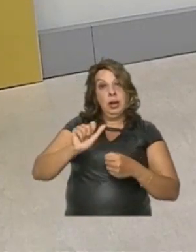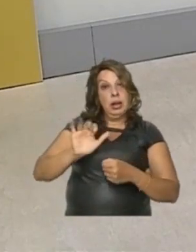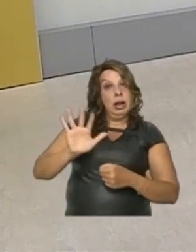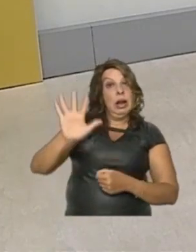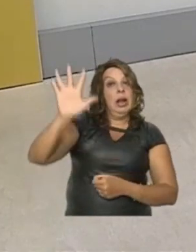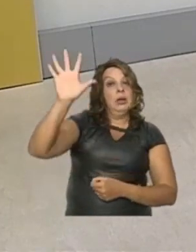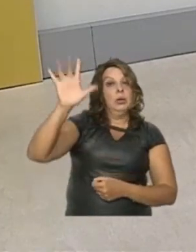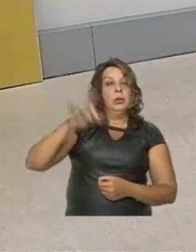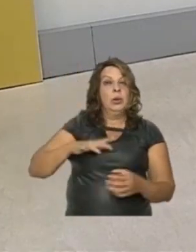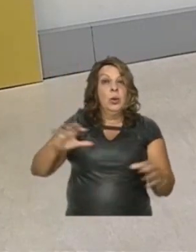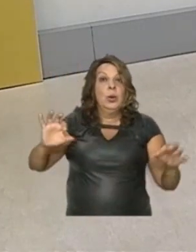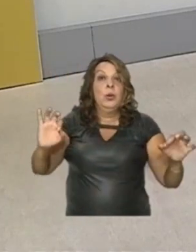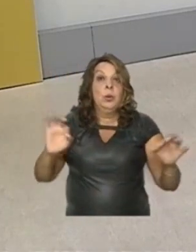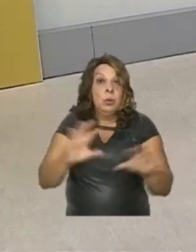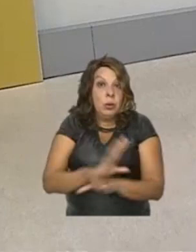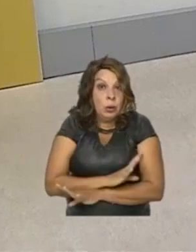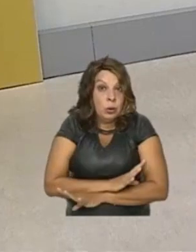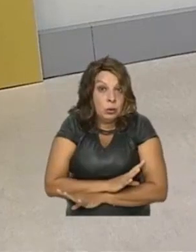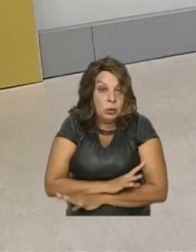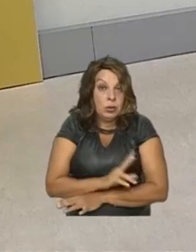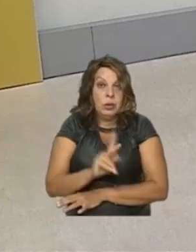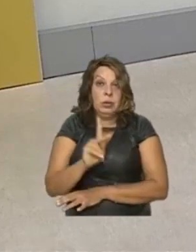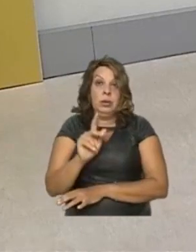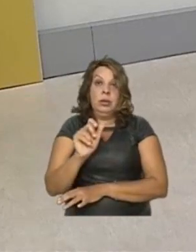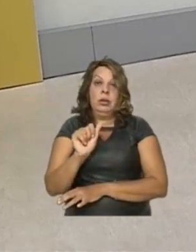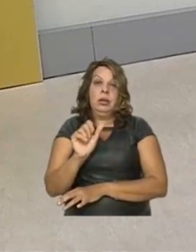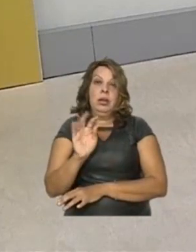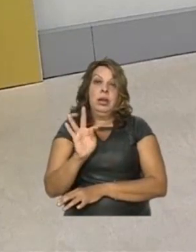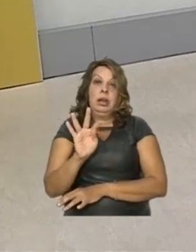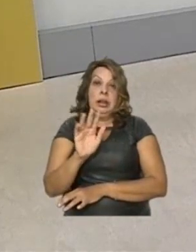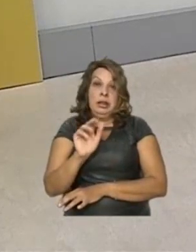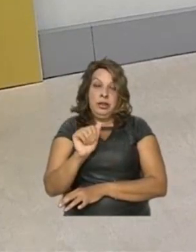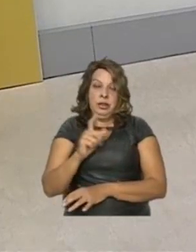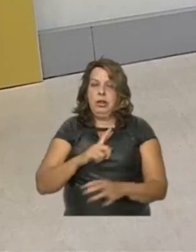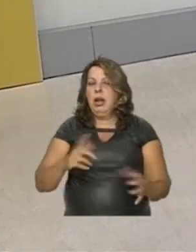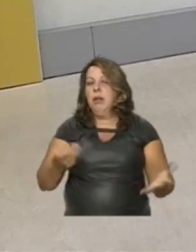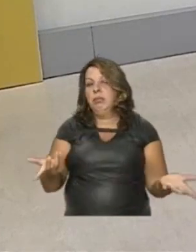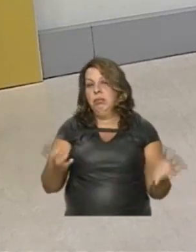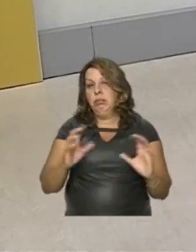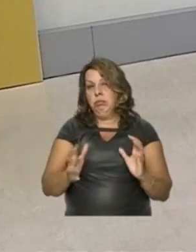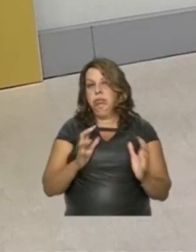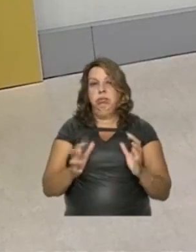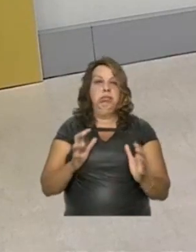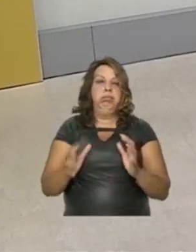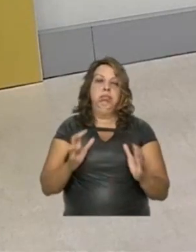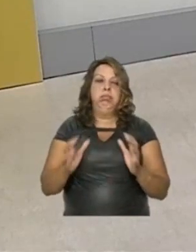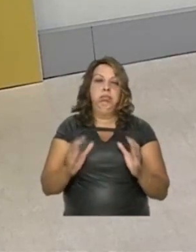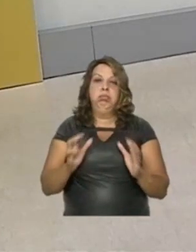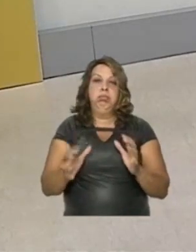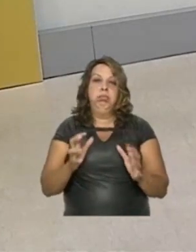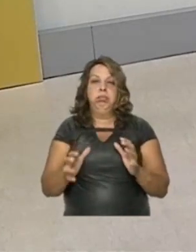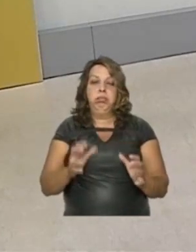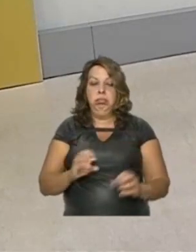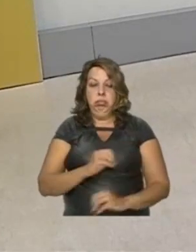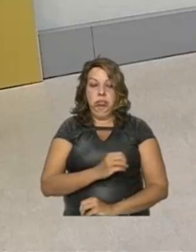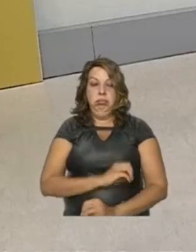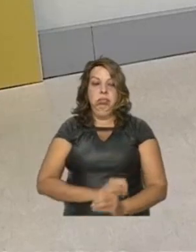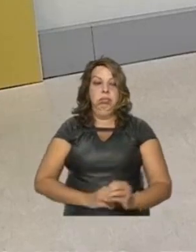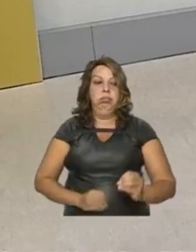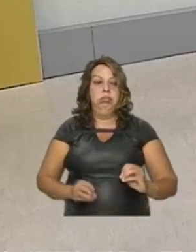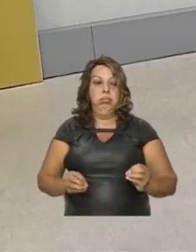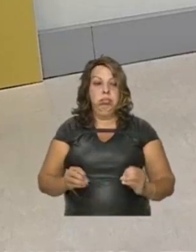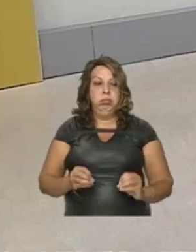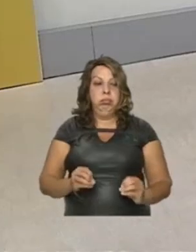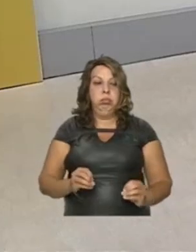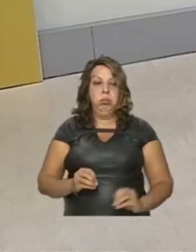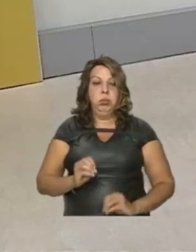Tudo pronto por aqui, ó. Kátia já ligou a sorteadora e a gente vai começar porque as bolinhas estão pipocando,